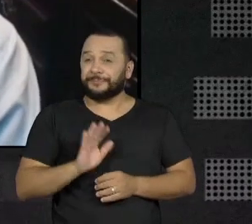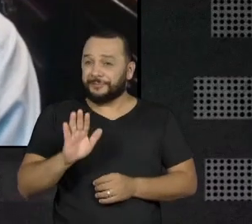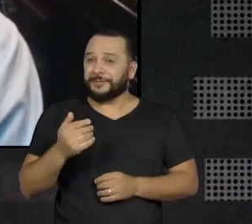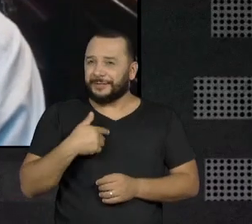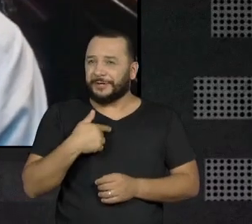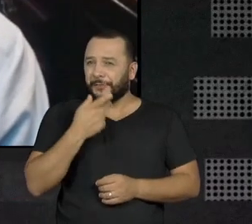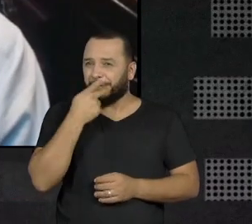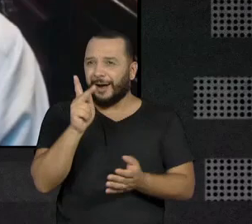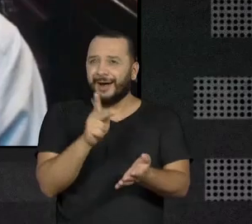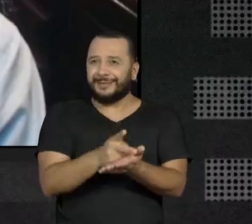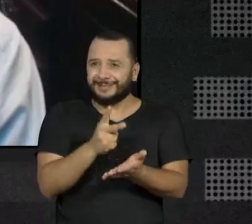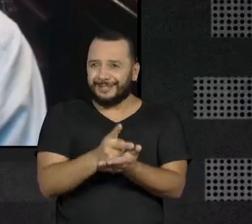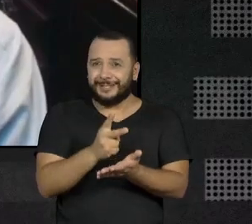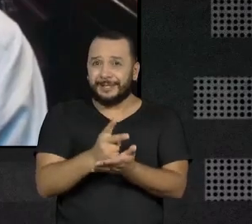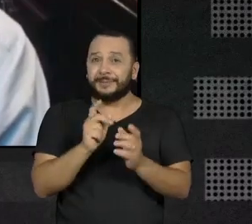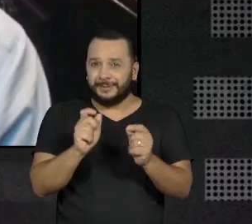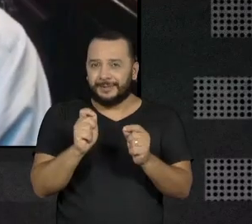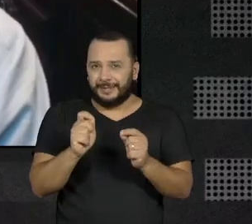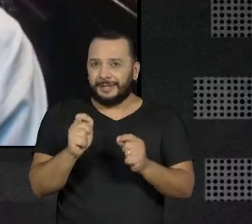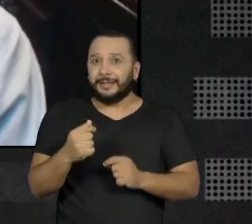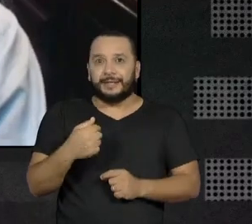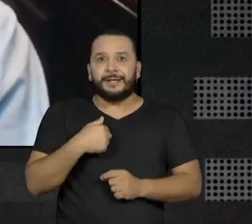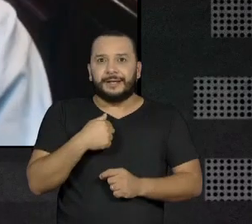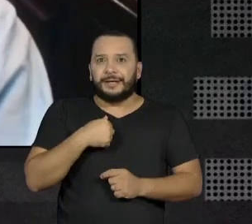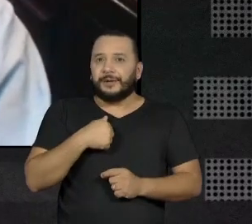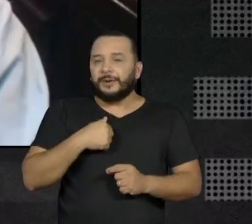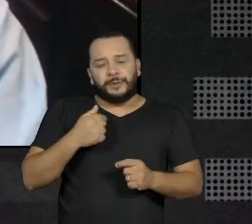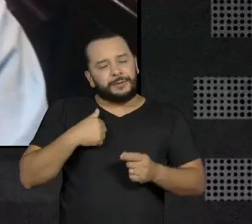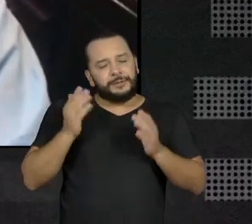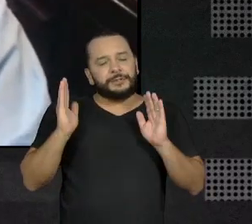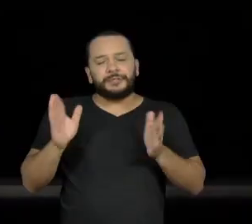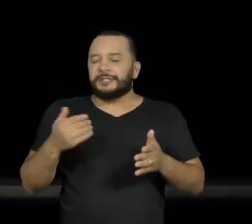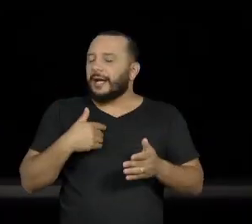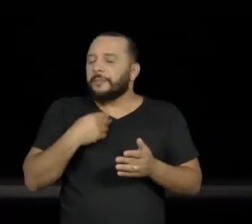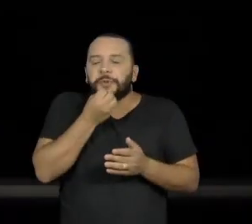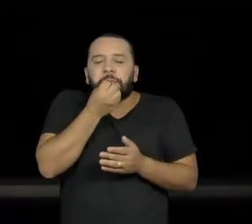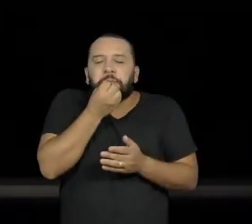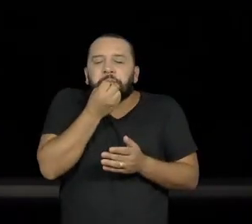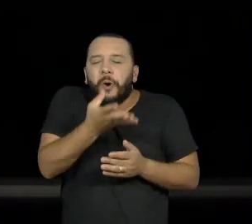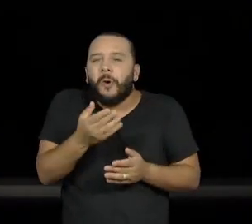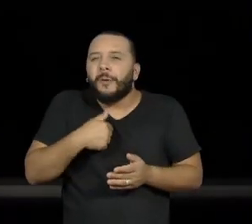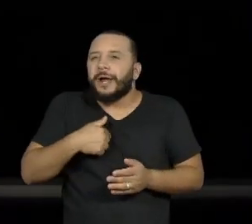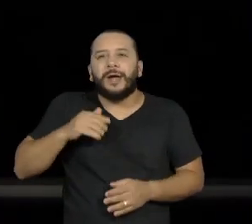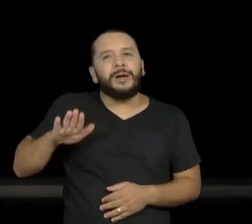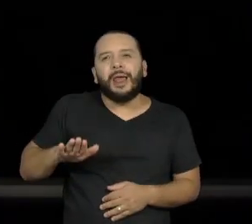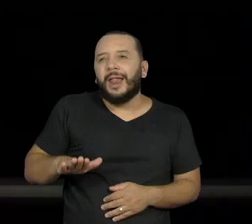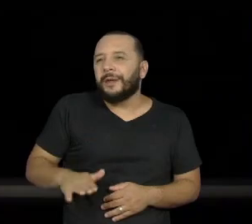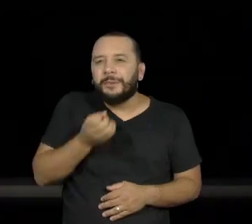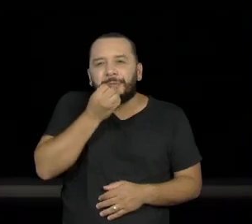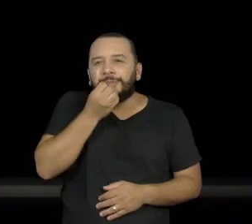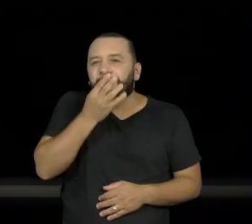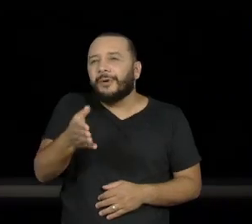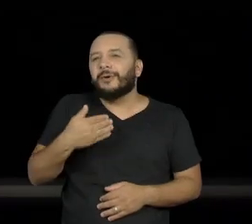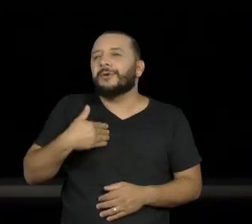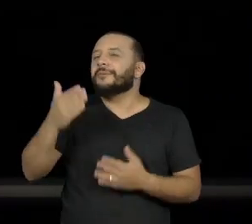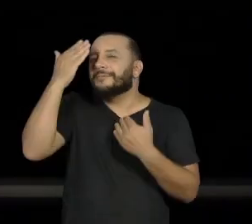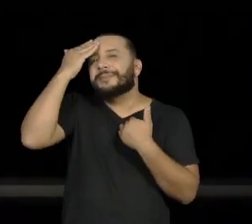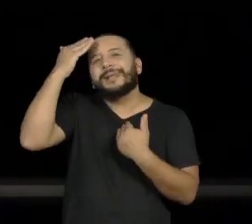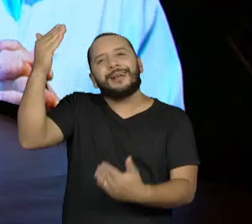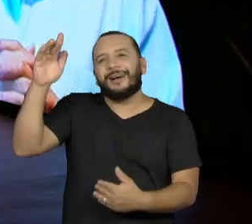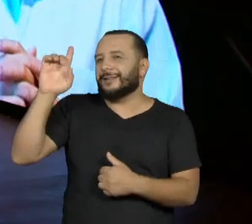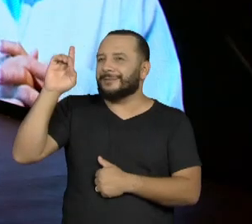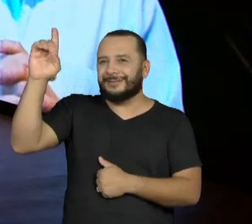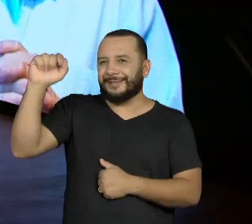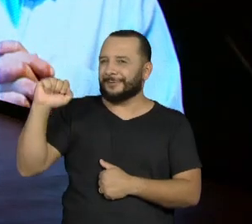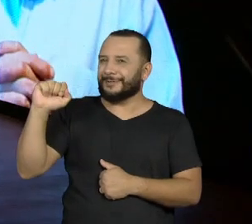mentira. Olha, eu tive a infância dos céus, infância que eu pediria a Deus se eu pudesse falar com Deus. Mas como